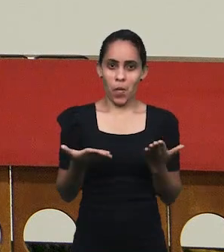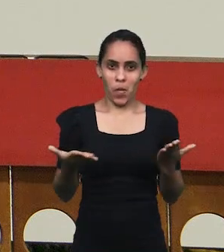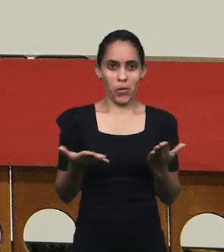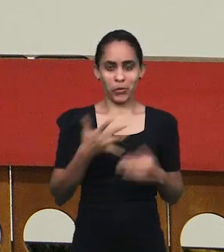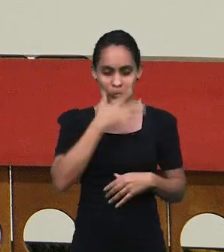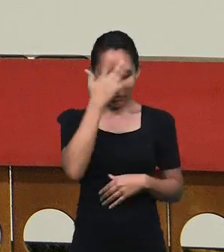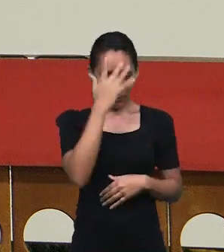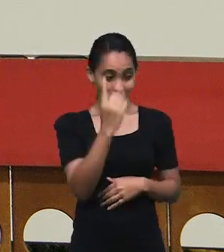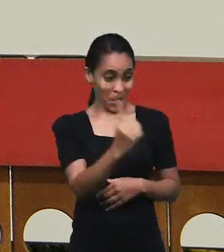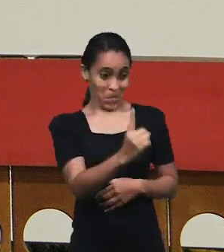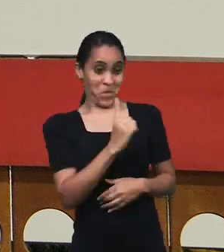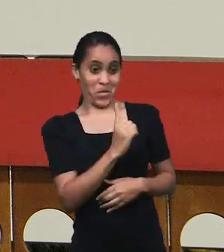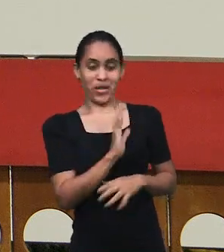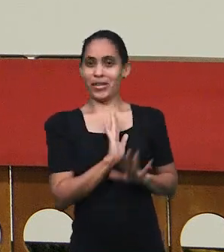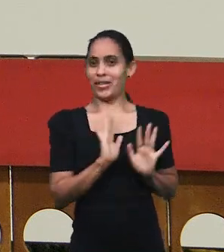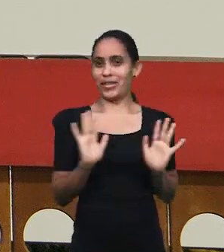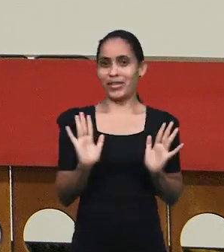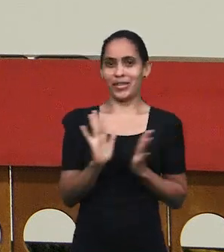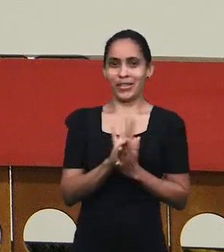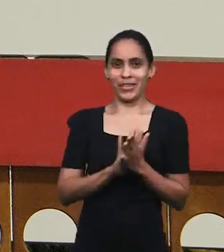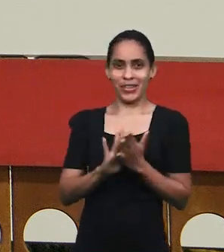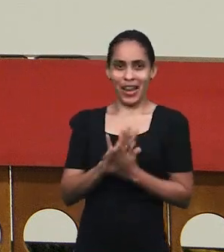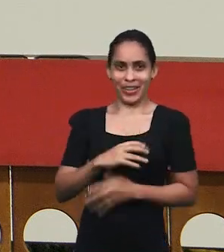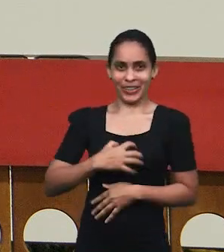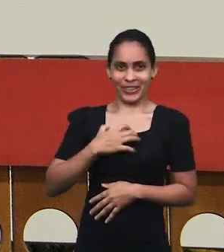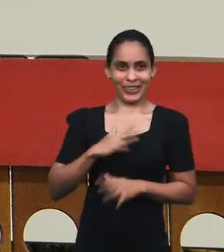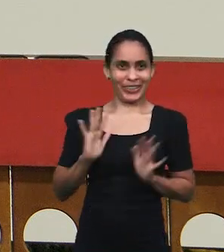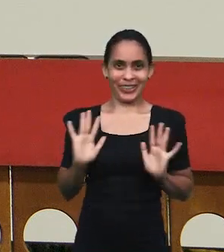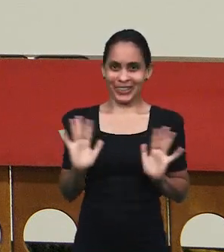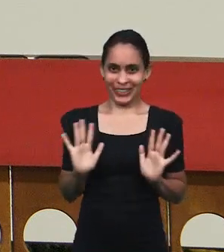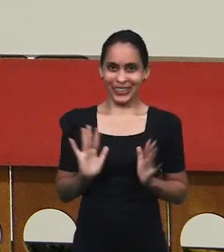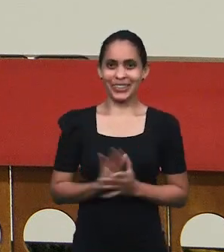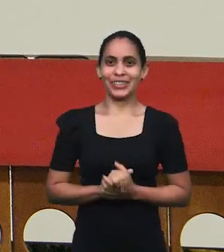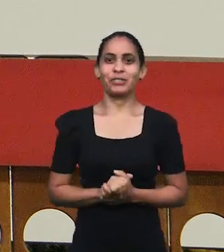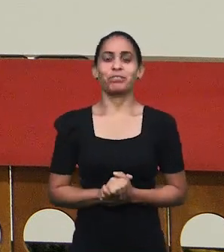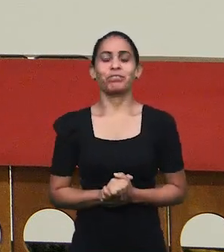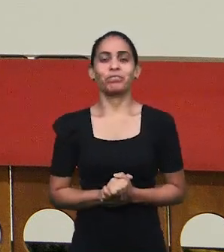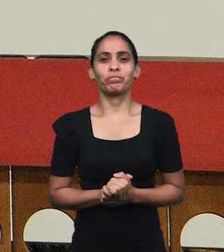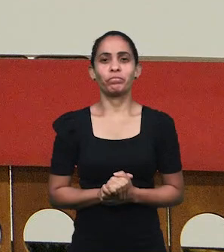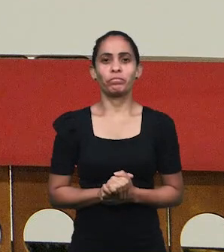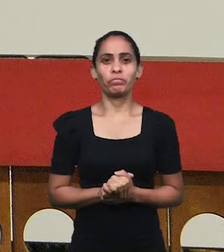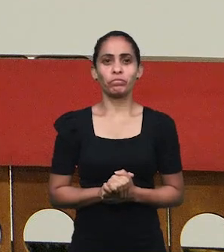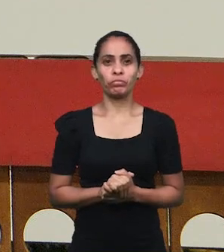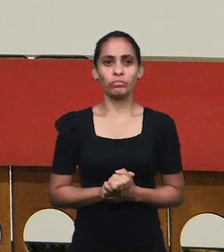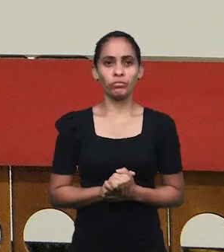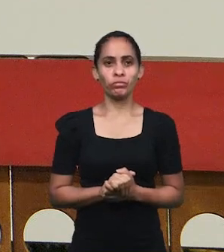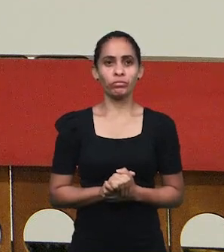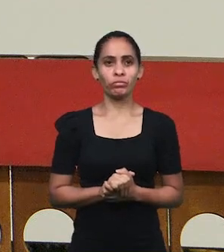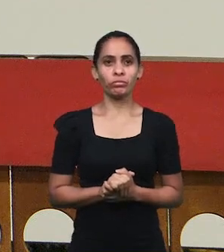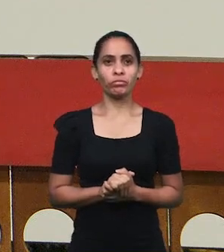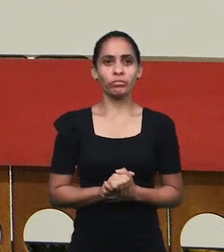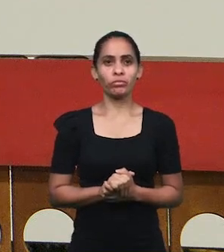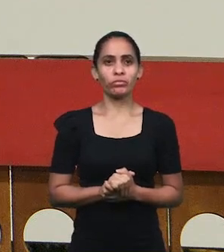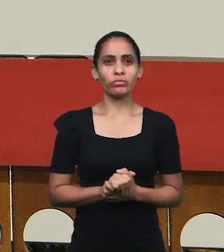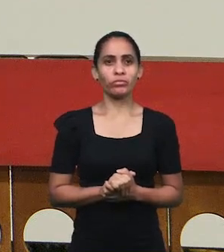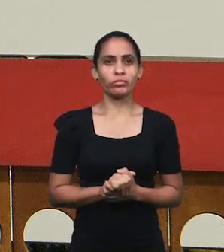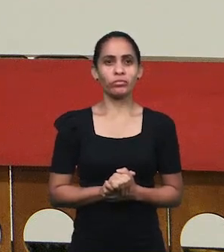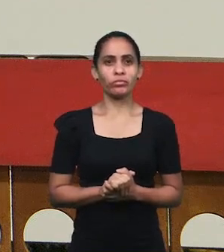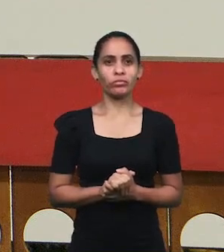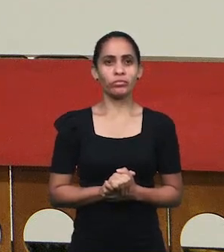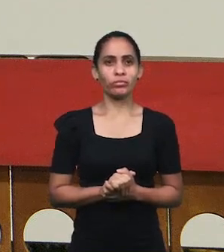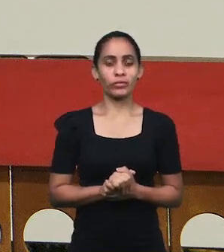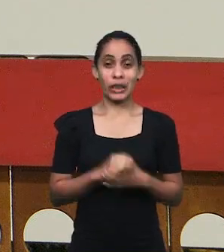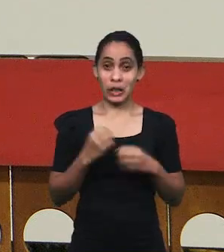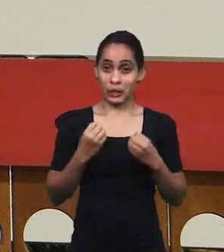Sargento Ted Candeias, e demais autoridades. Que o Senhor